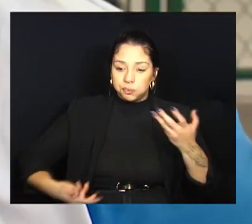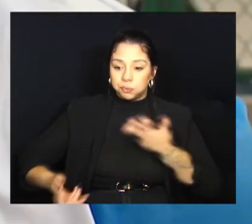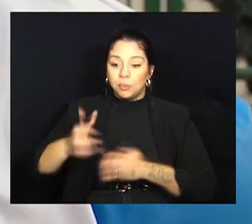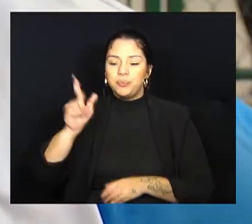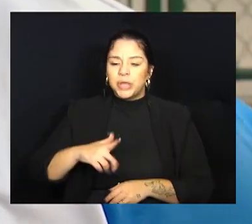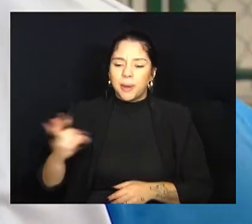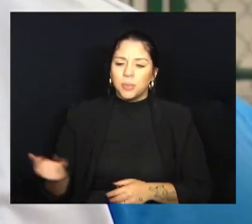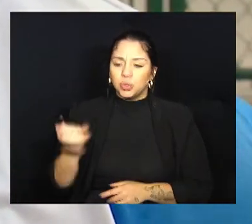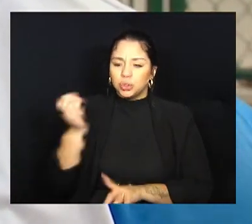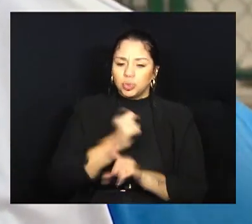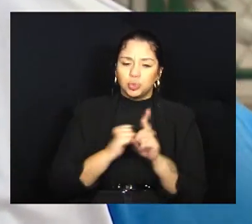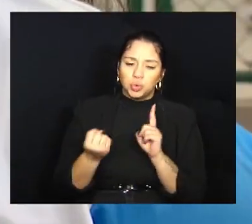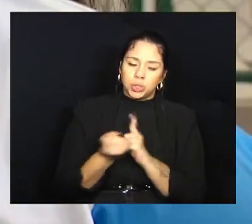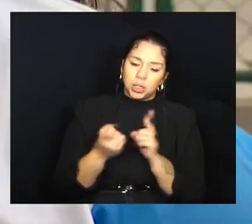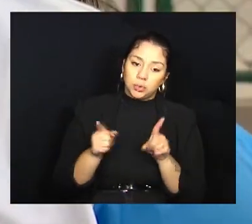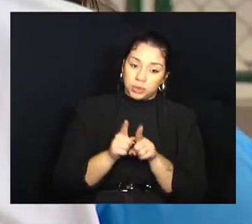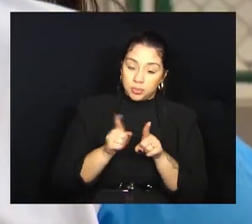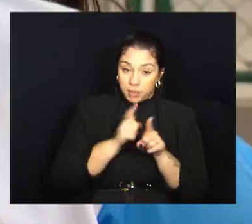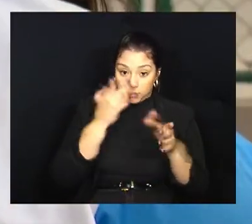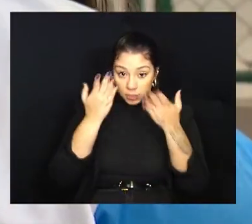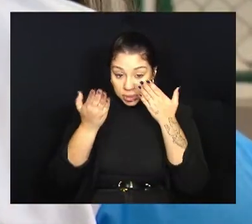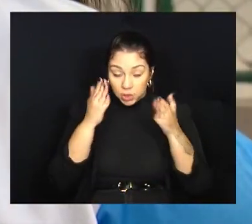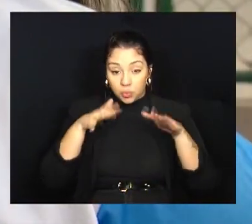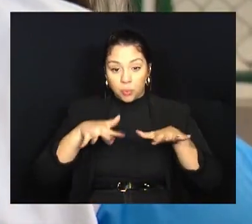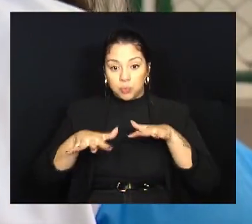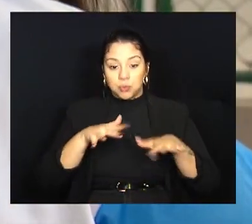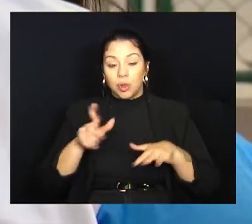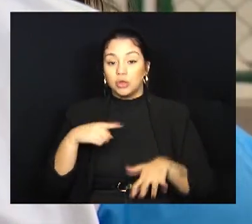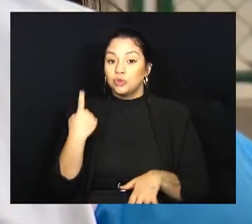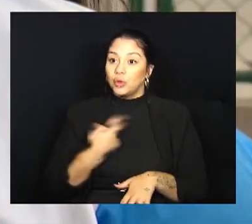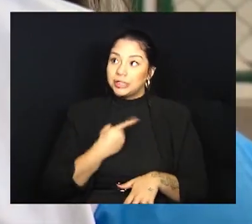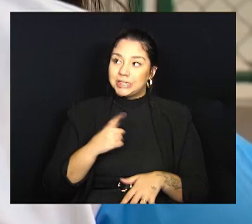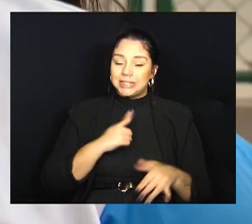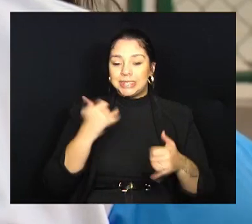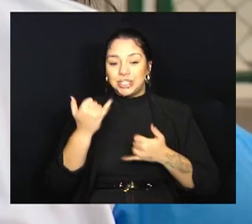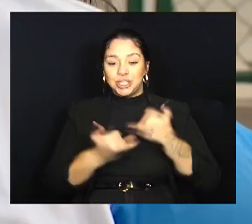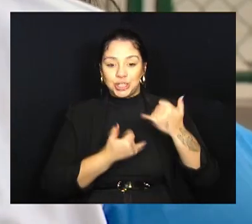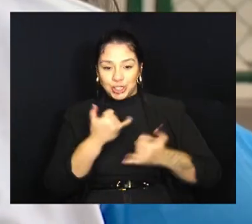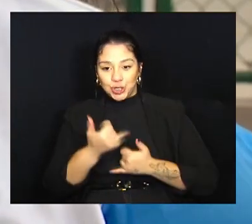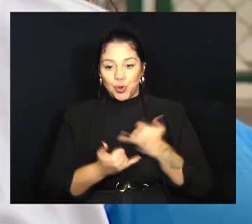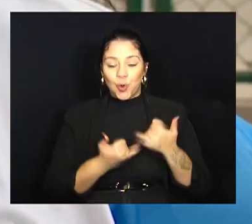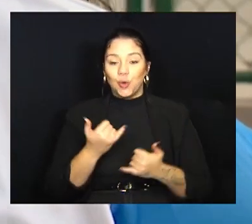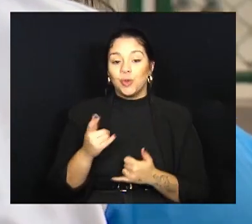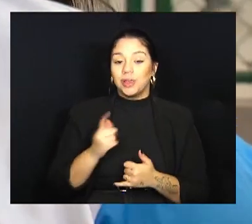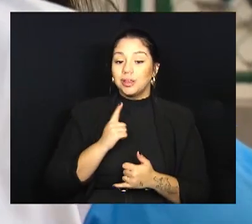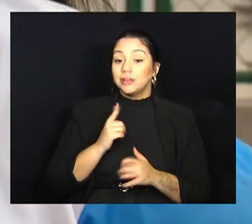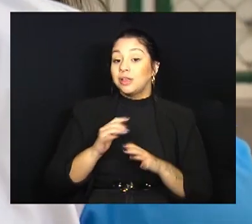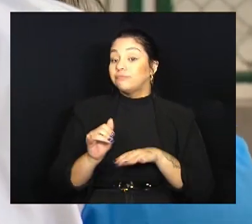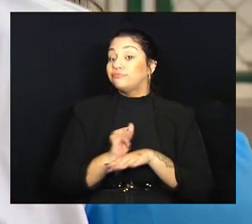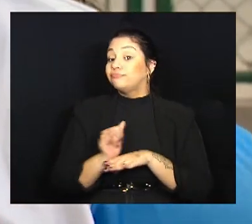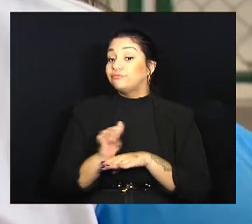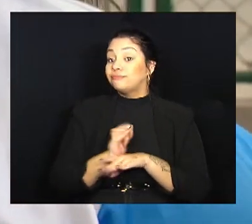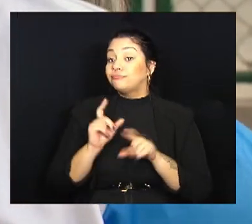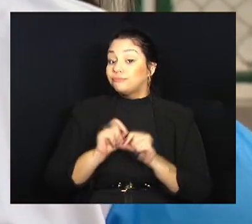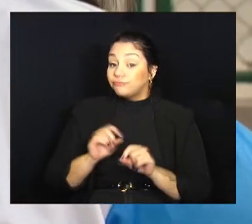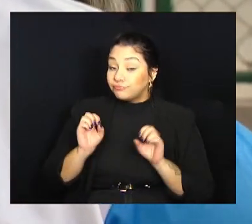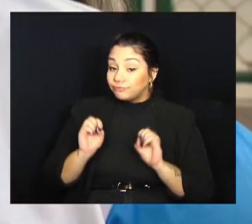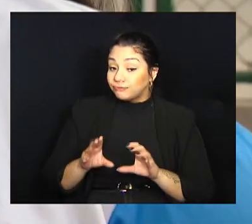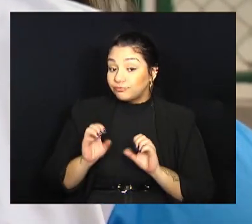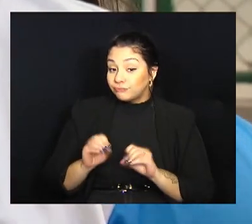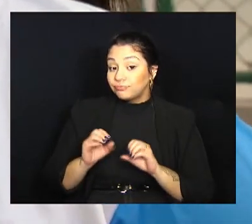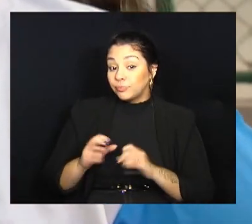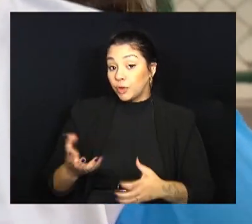tanto social quanto psicomotor. A gente faz muito jogo lúdico, que a gente usa métodos de ensinar eles de uma